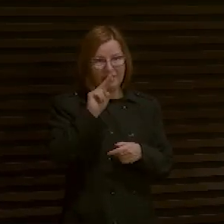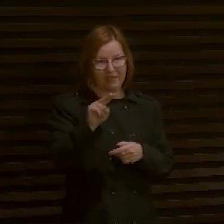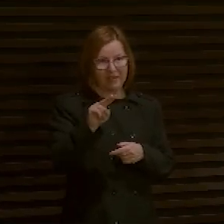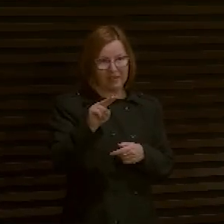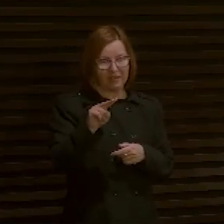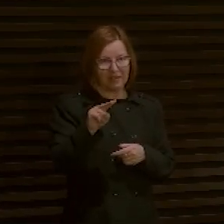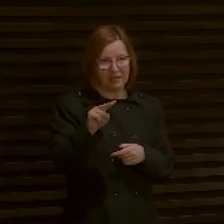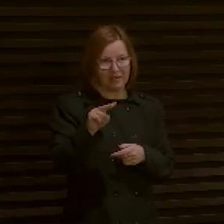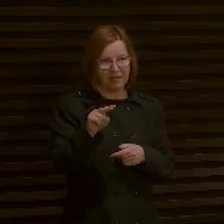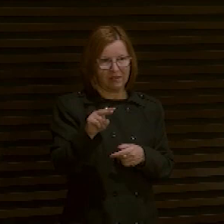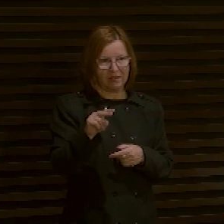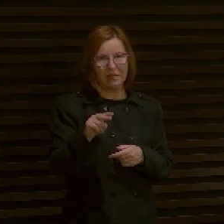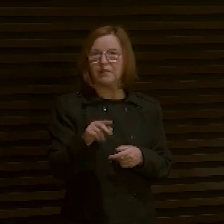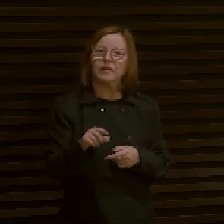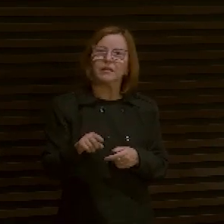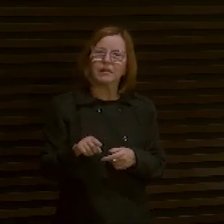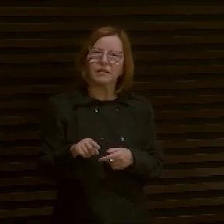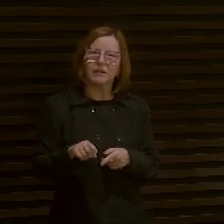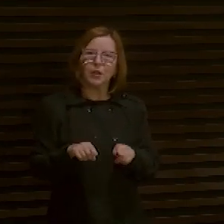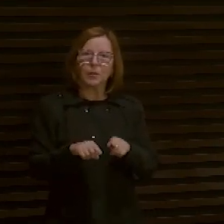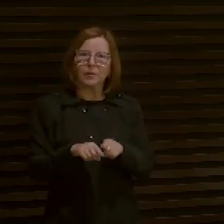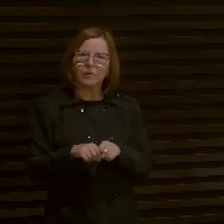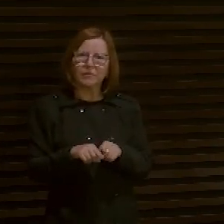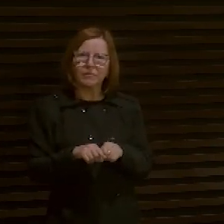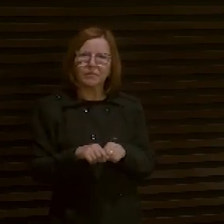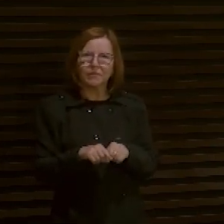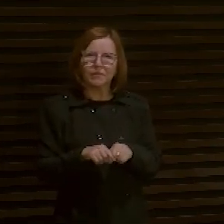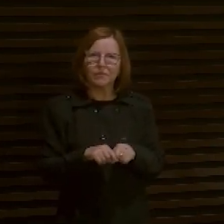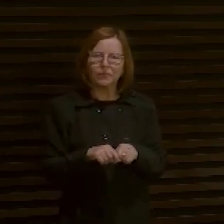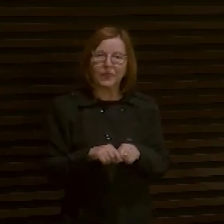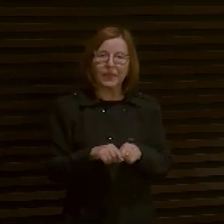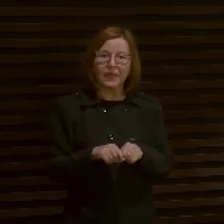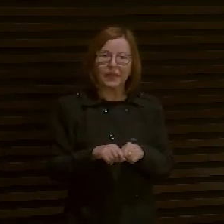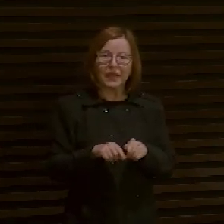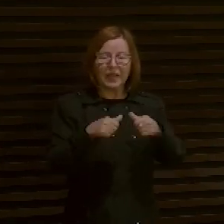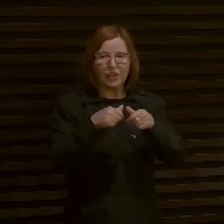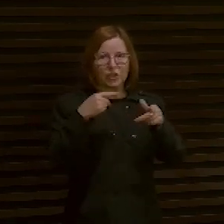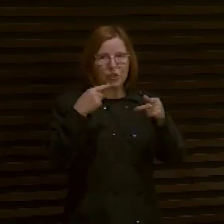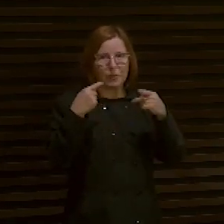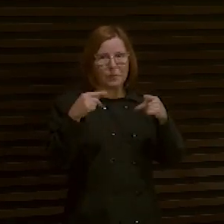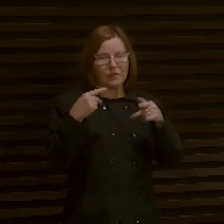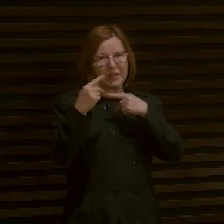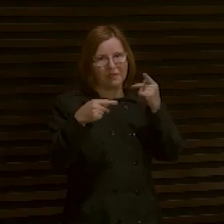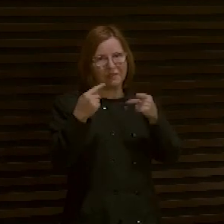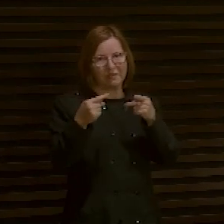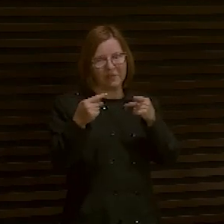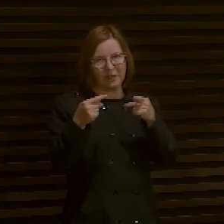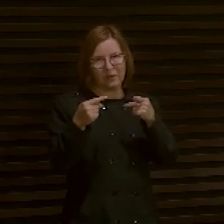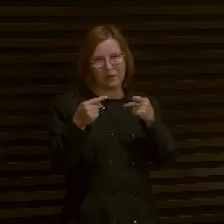vai comer da abundância que vai ver. Então, Eliseu também solta essa palavra para